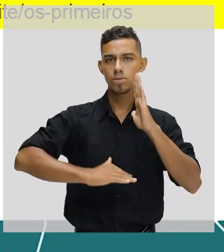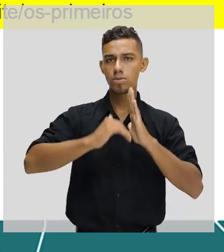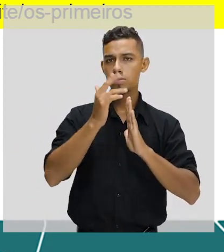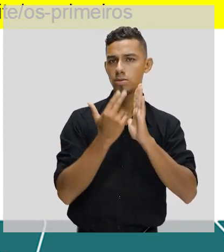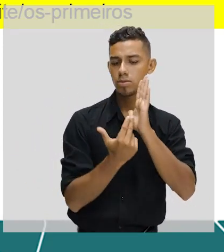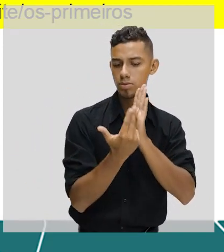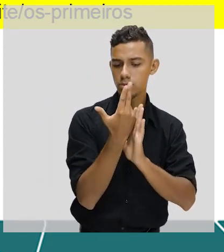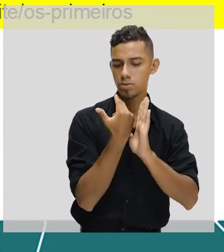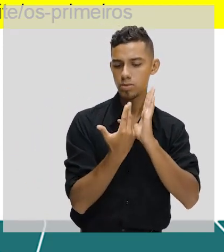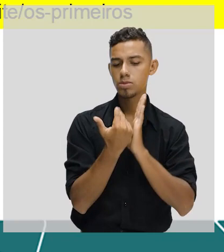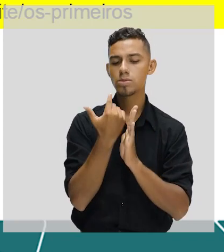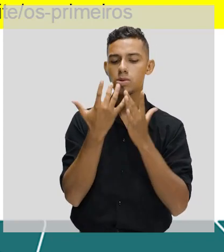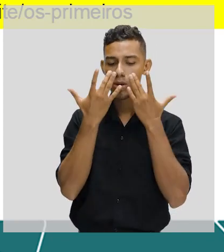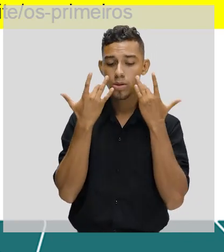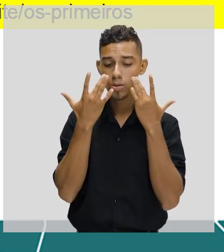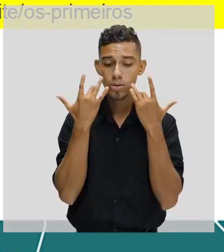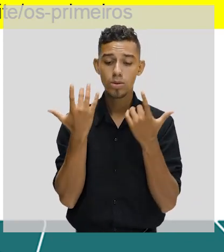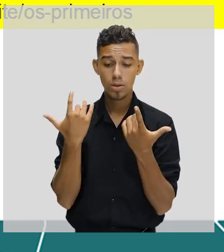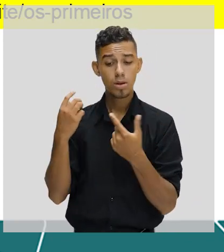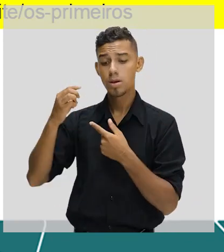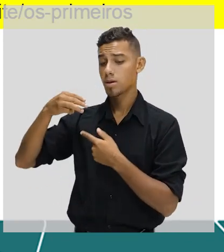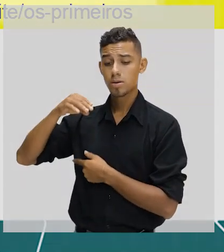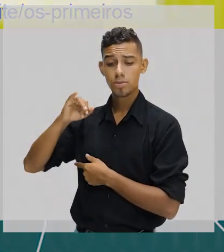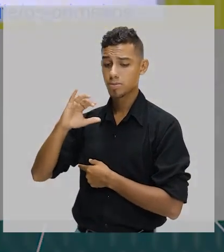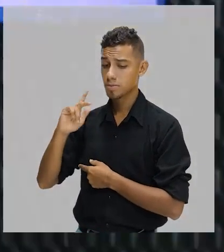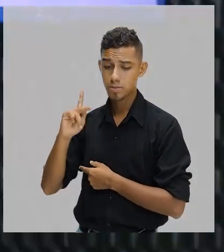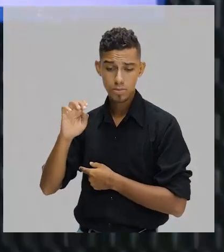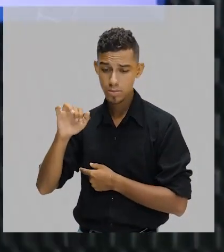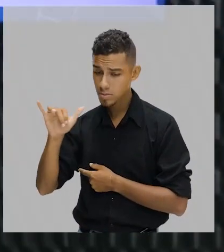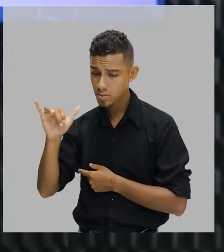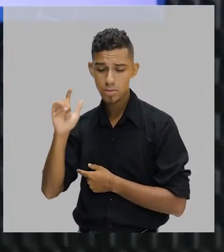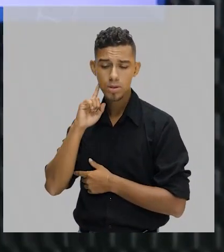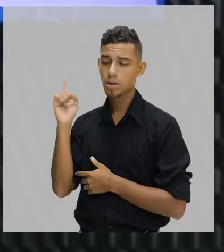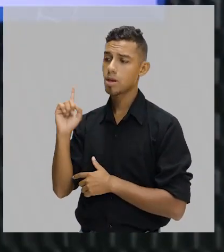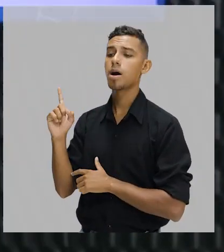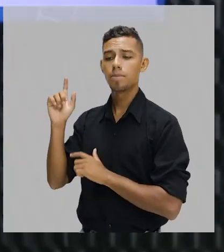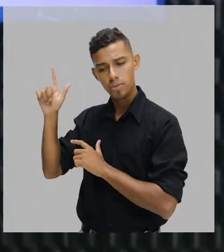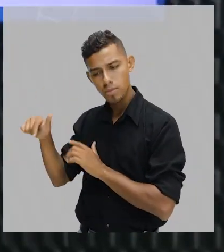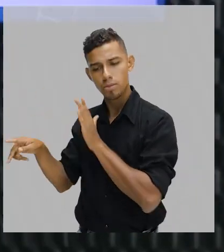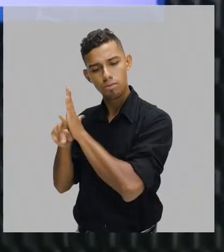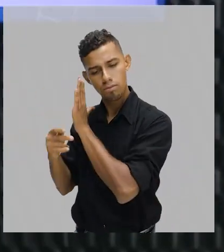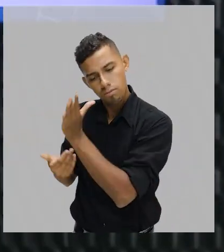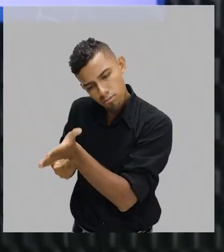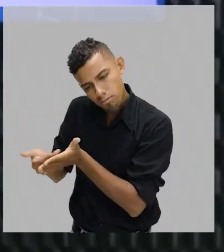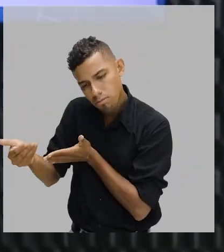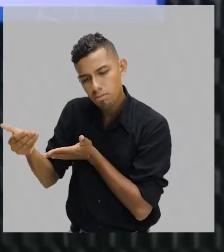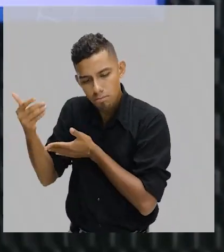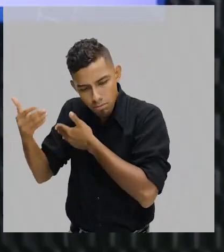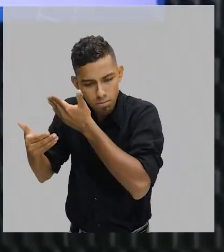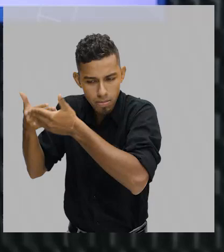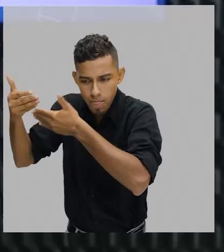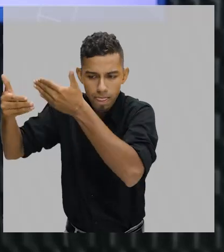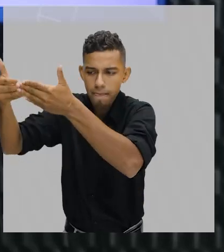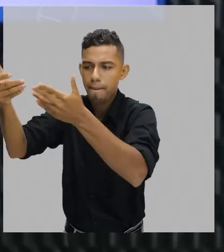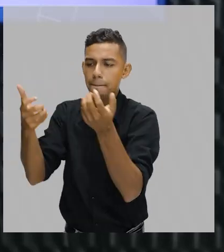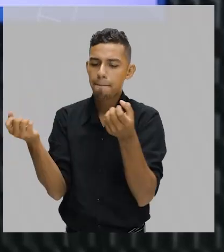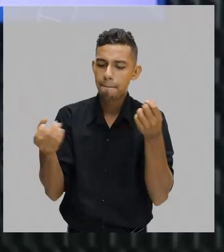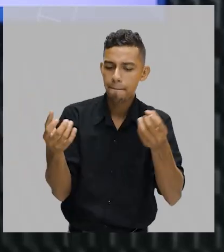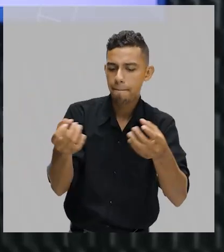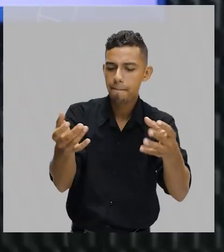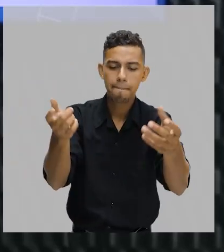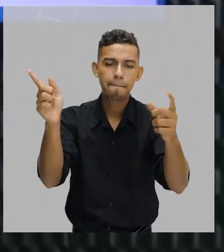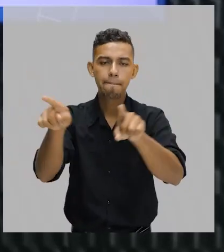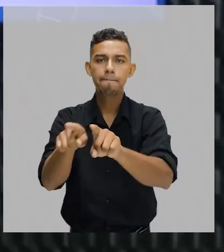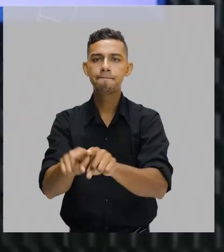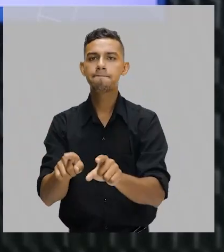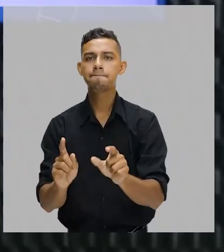original do artista. Mas, professor, o Mickey não é desse jeito. Por isso é que é chamado de esboço. O desenho vai ganhando forma à medida que vai passando o tempo